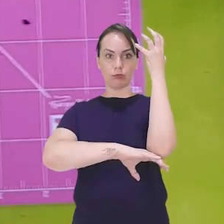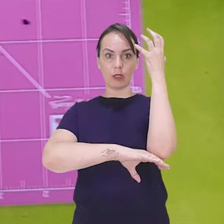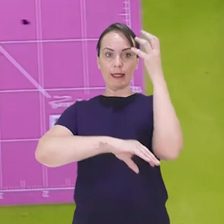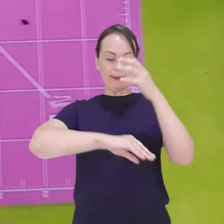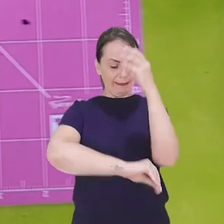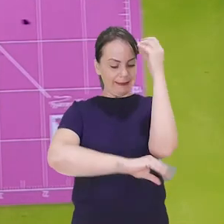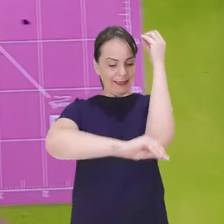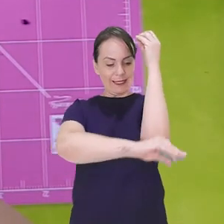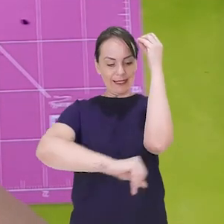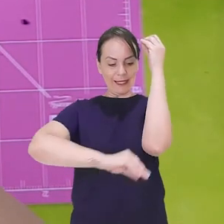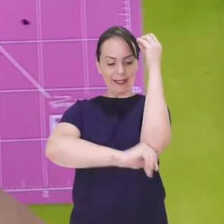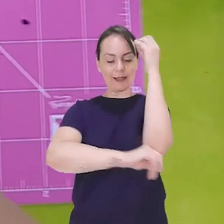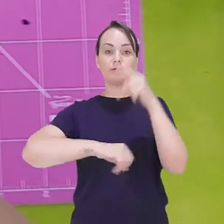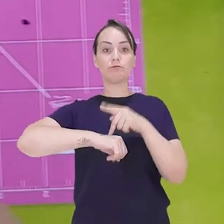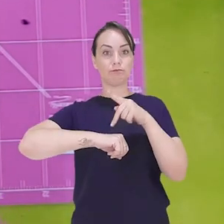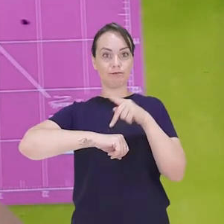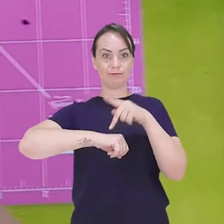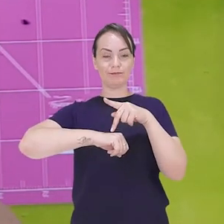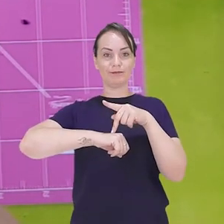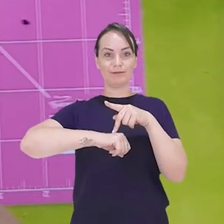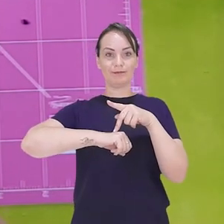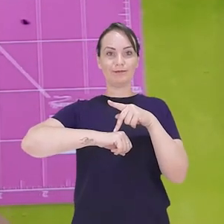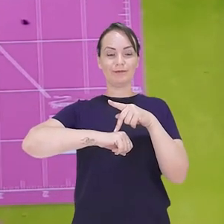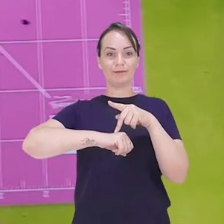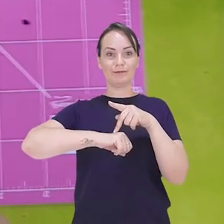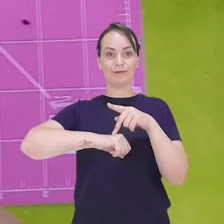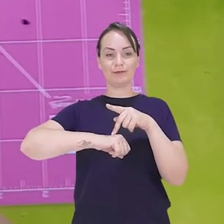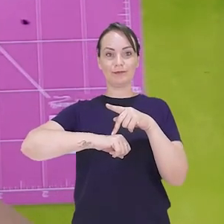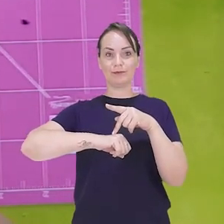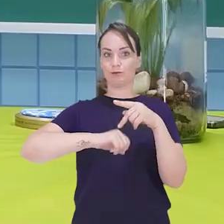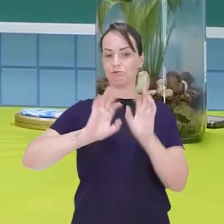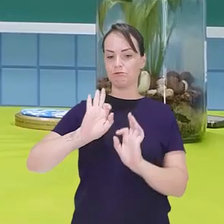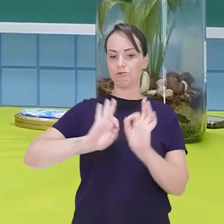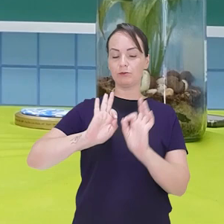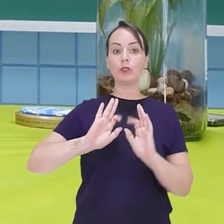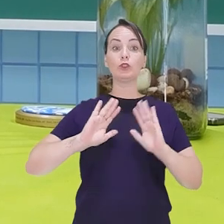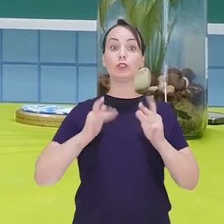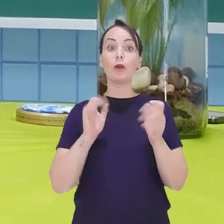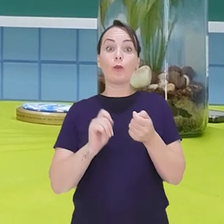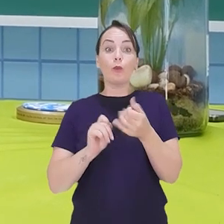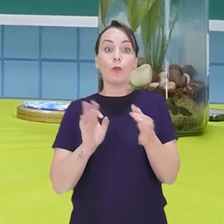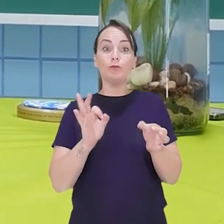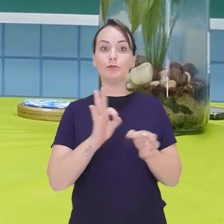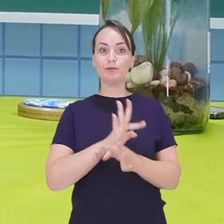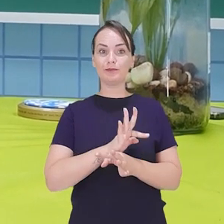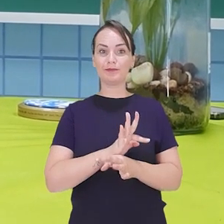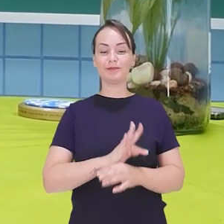Assim que você certificar que toda a raiz está coberta com a terra e as pedras